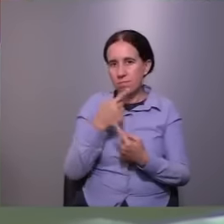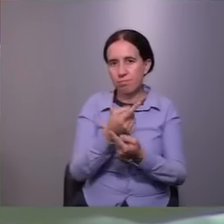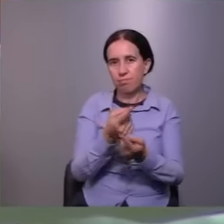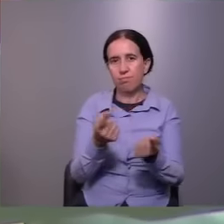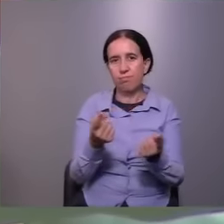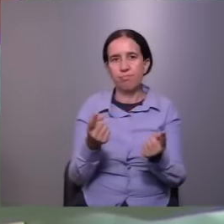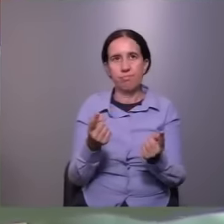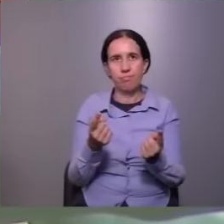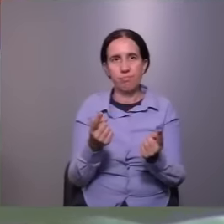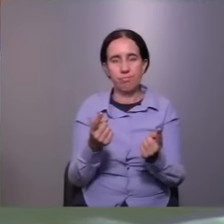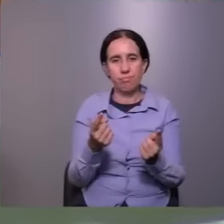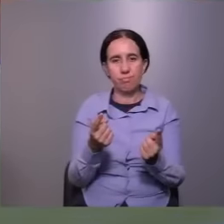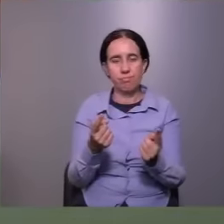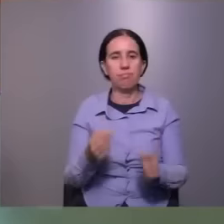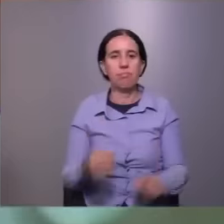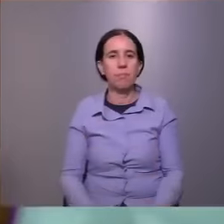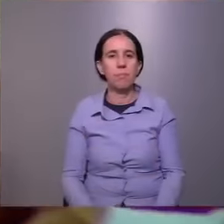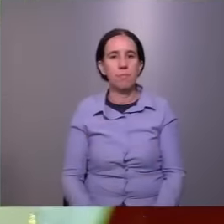Fiéis aos ensinamentos do